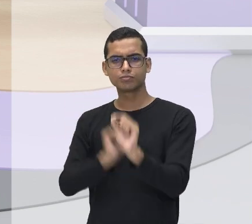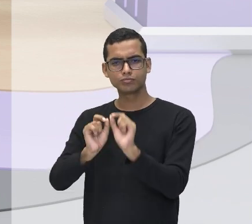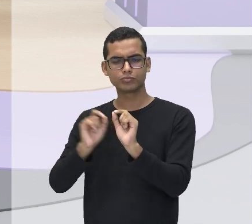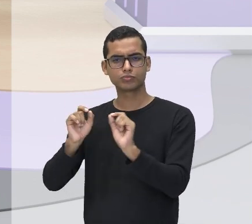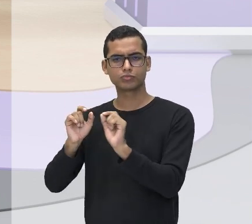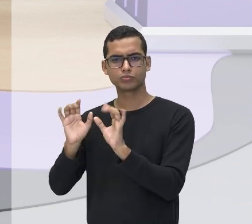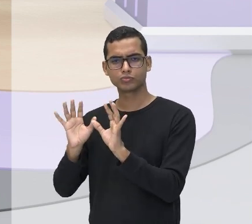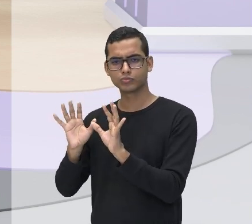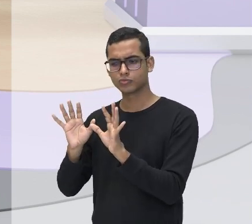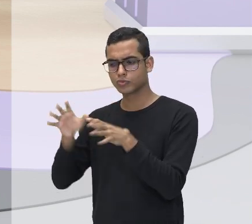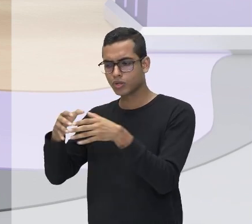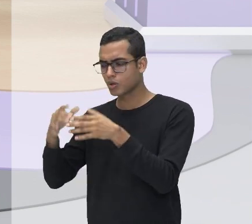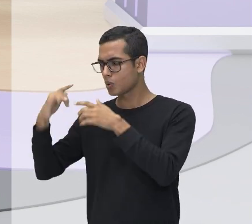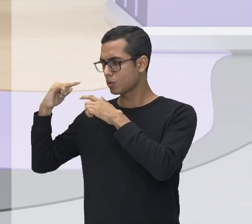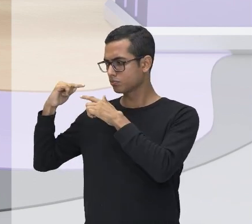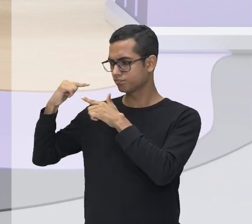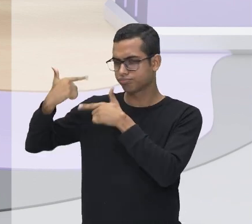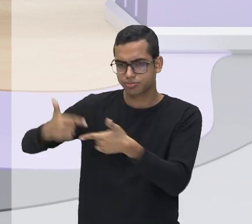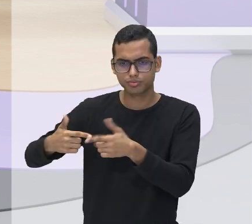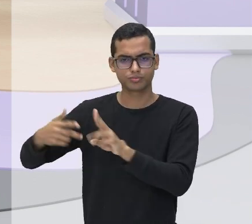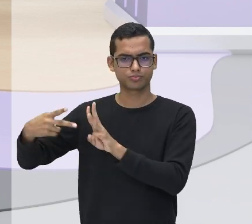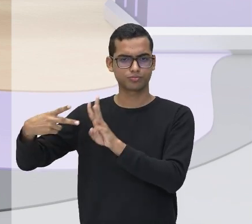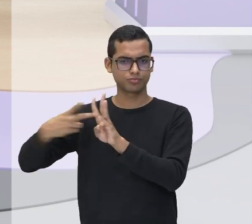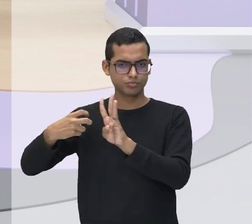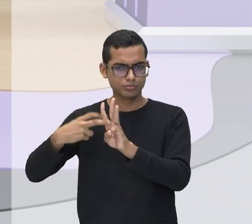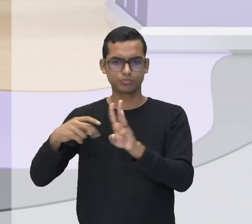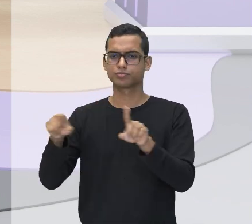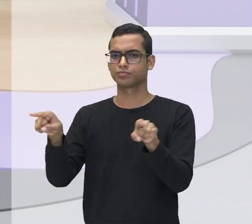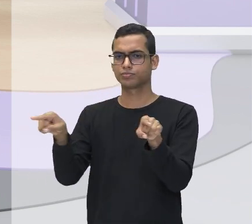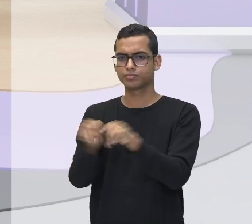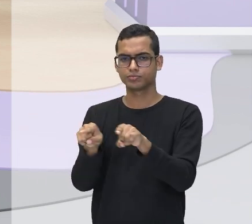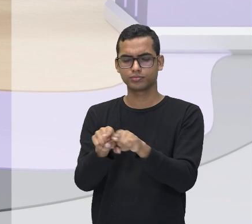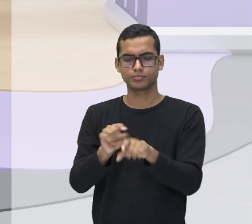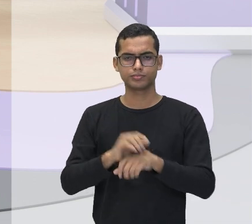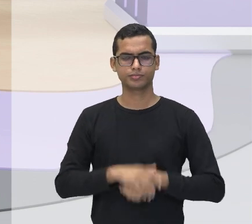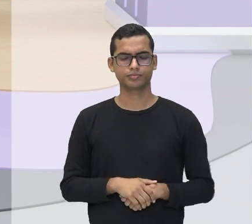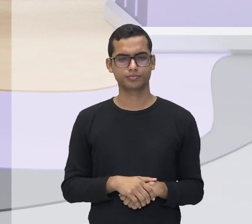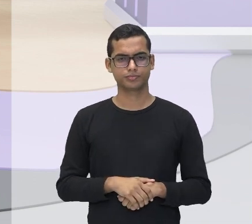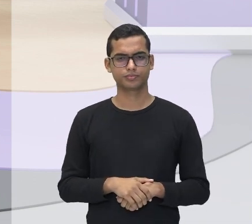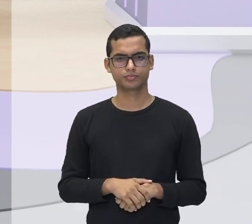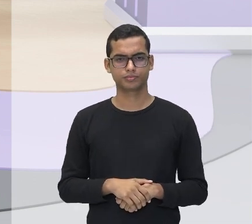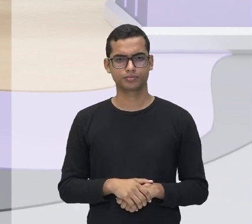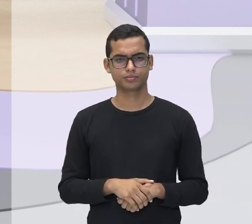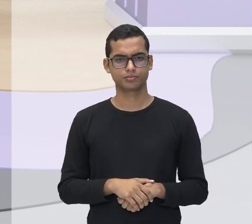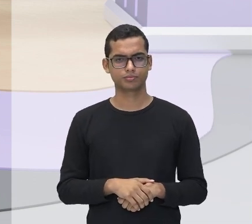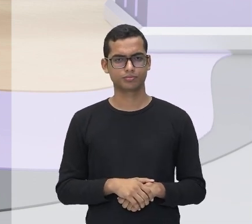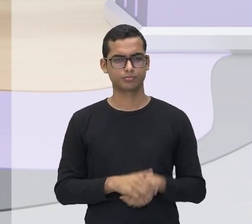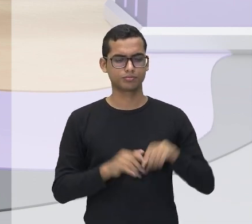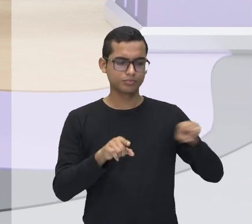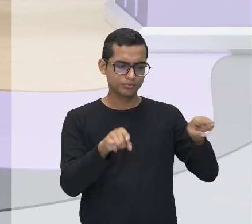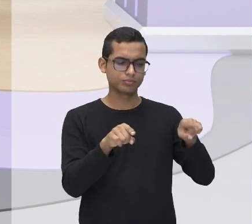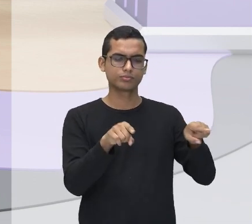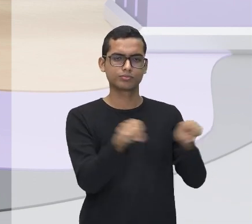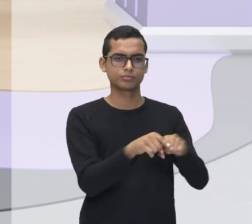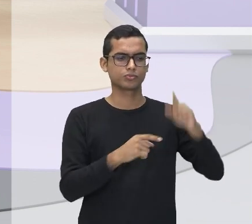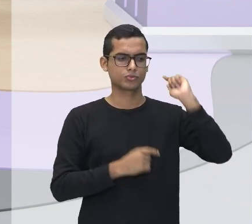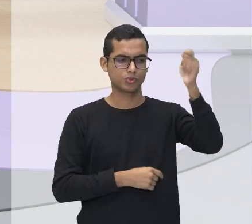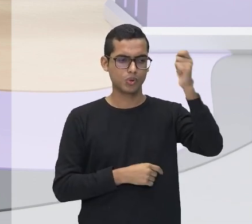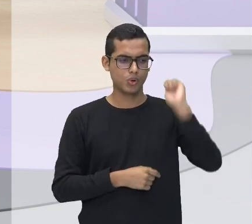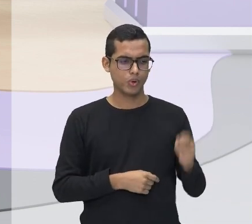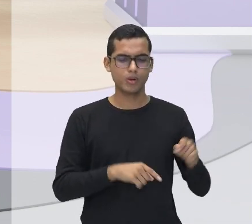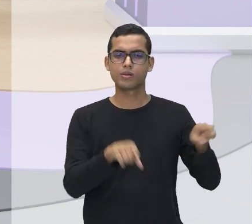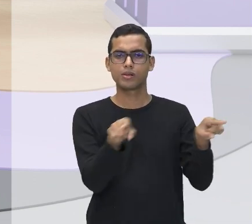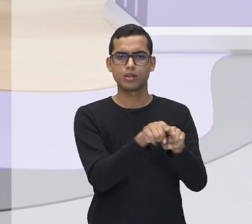toda essa tradição indígena, né? E os xamãs também, como foi falado,